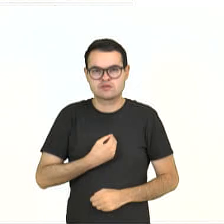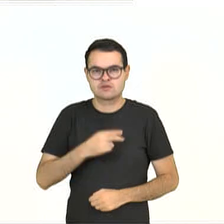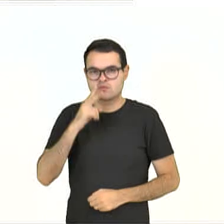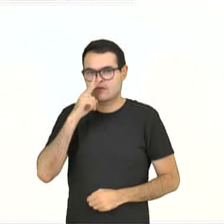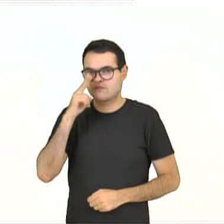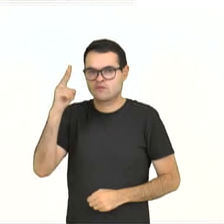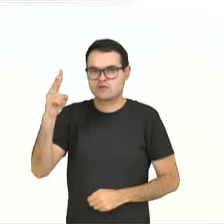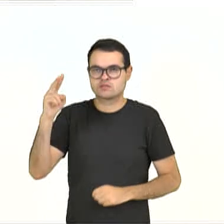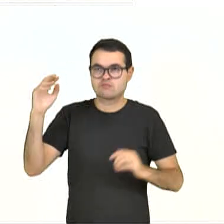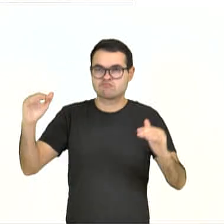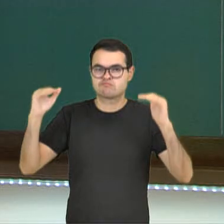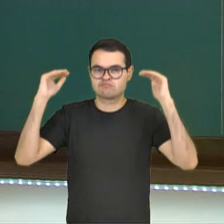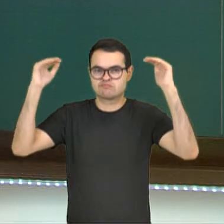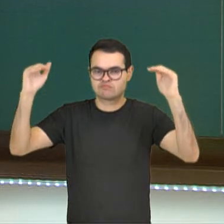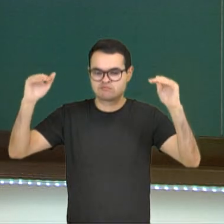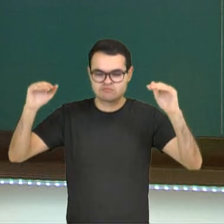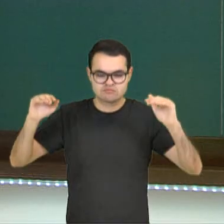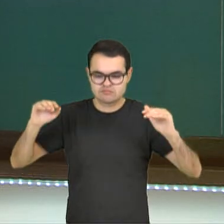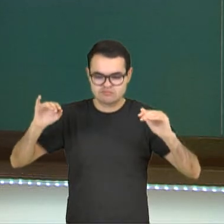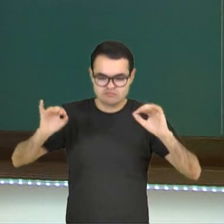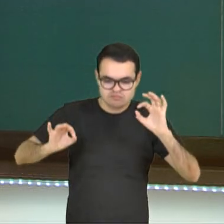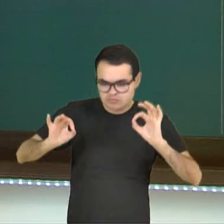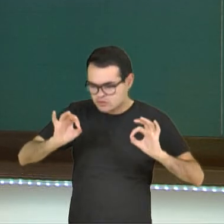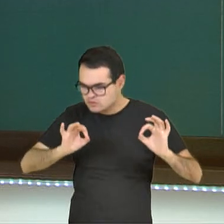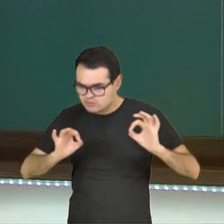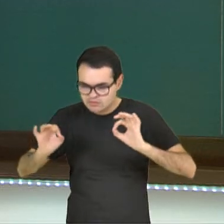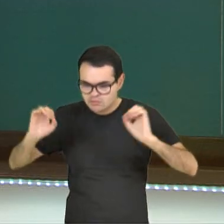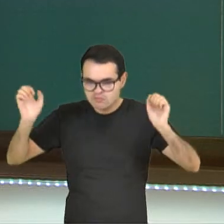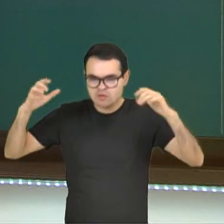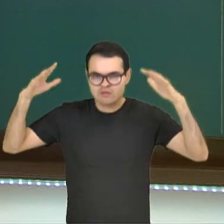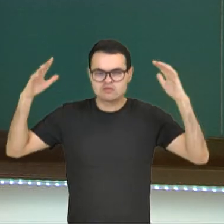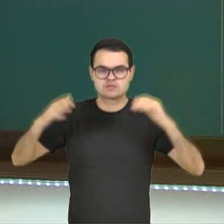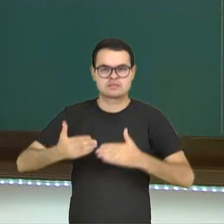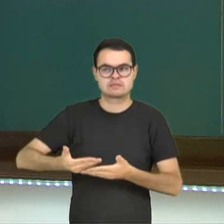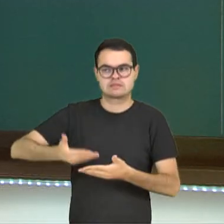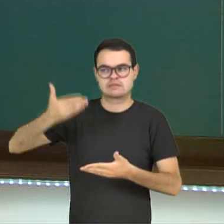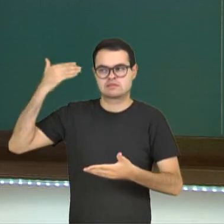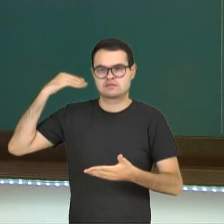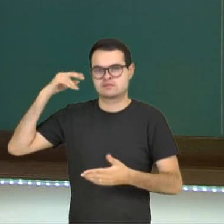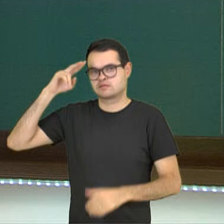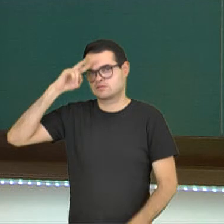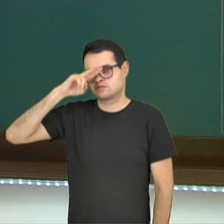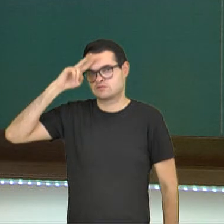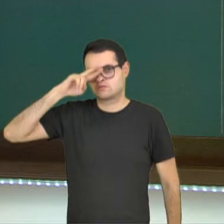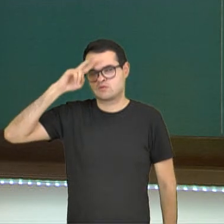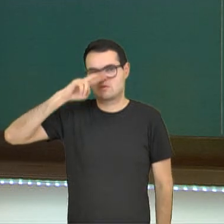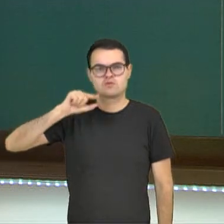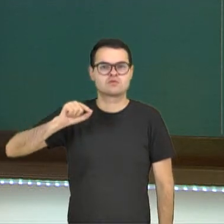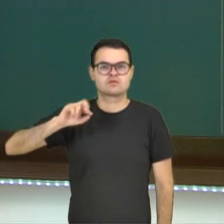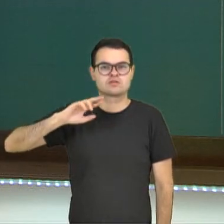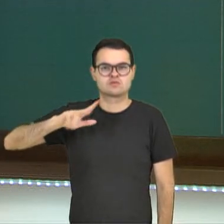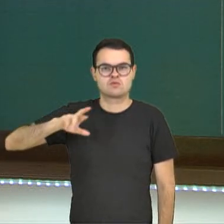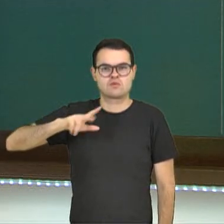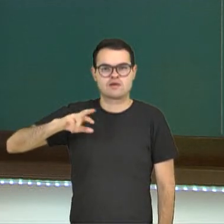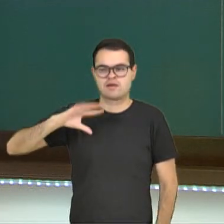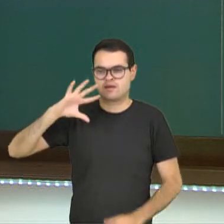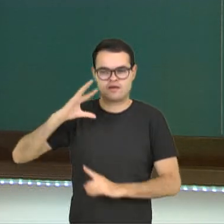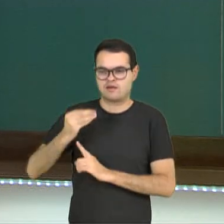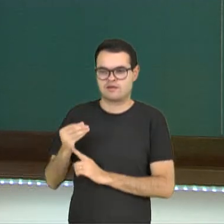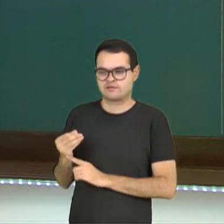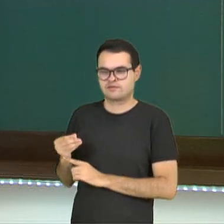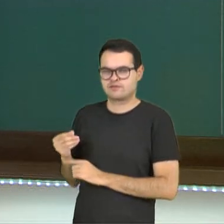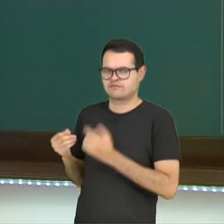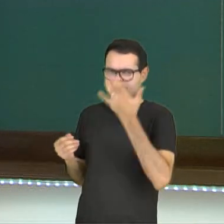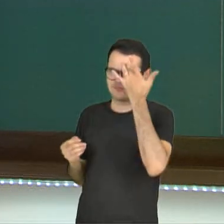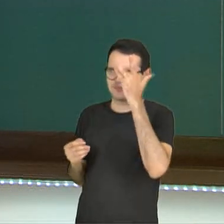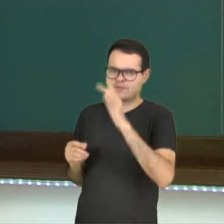como ferramenta. Qual que é o objetivo, gente? Naquela época, a arte pré-histórica, que não era chamado de arte, não